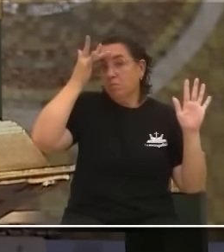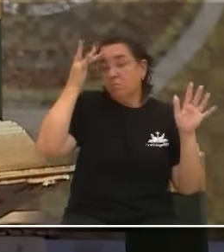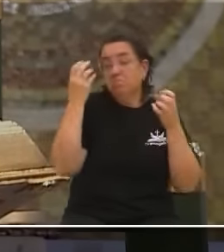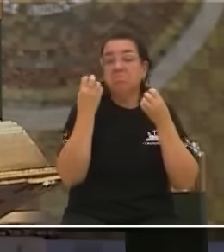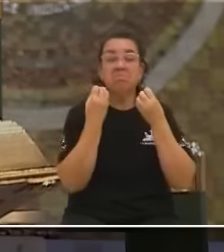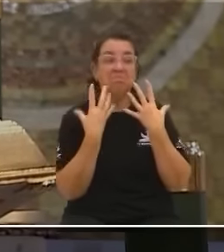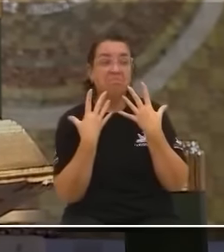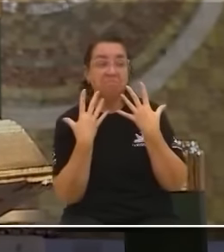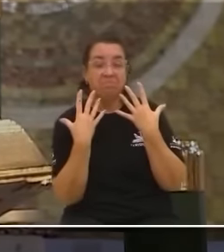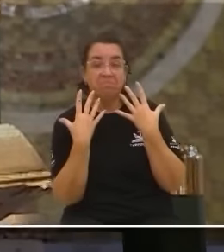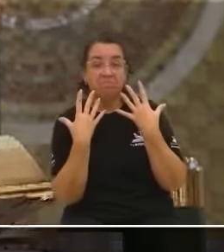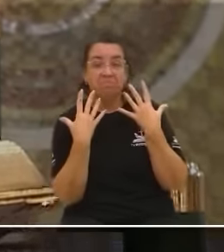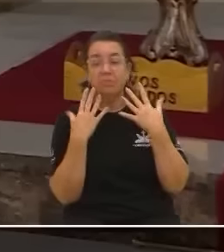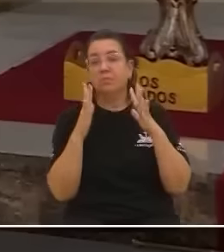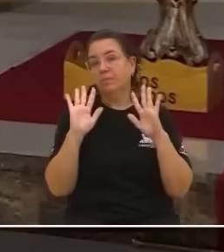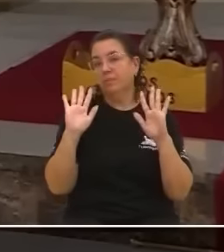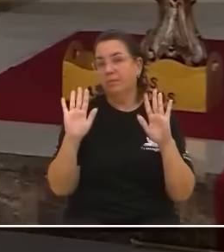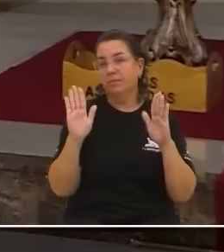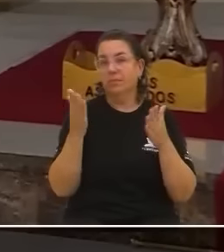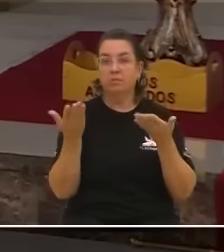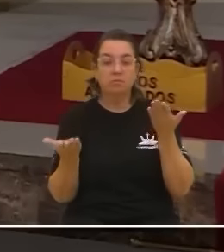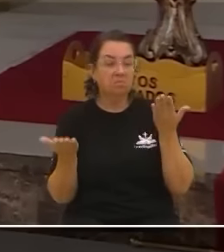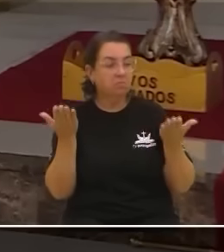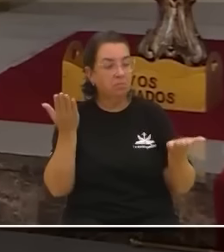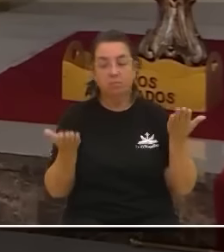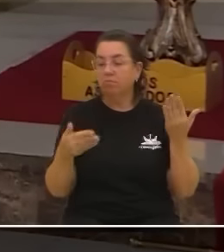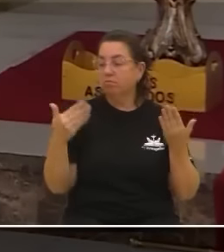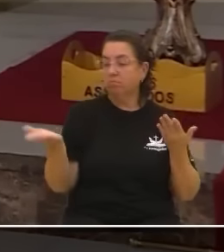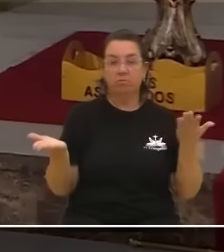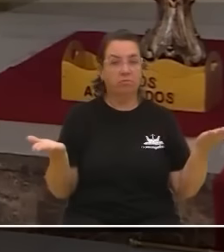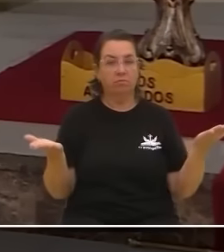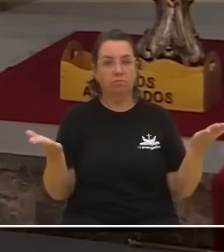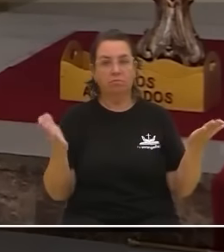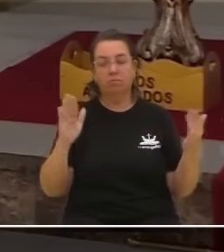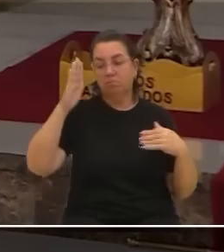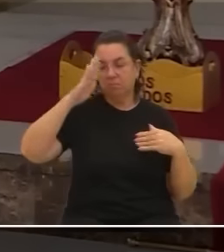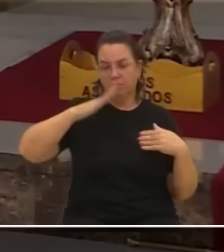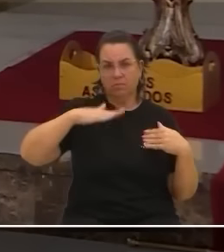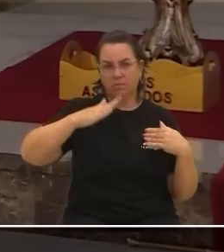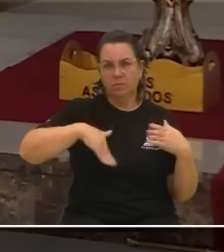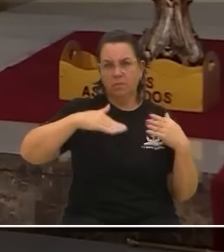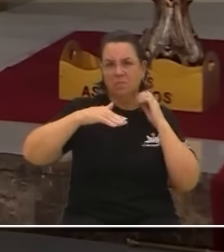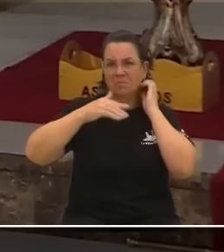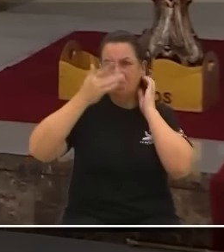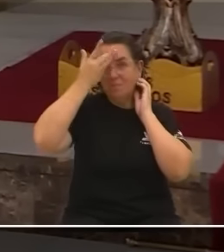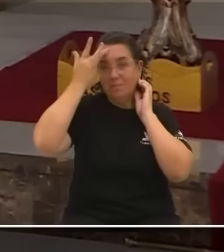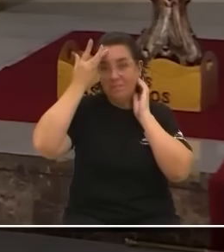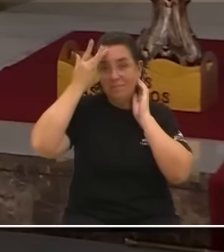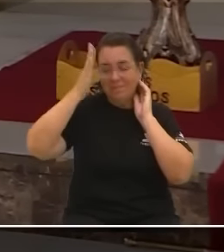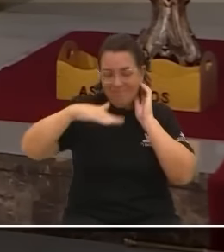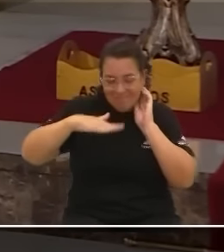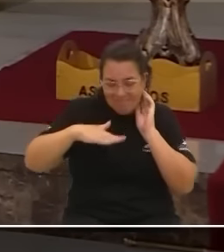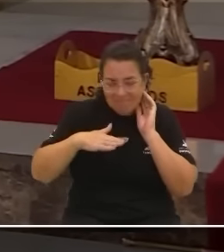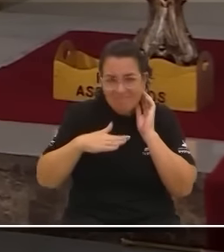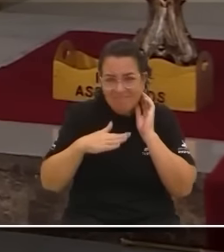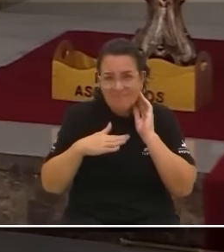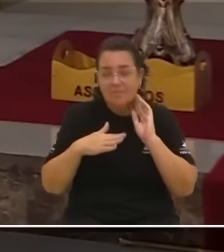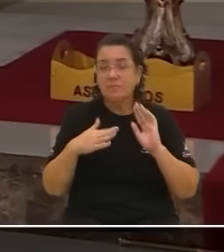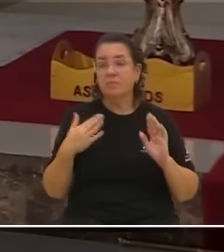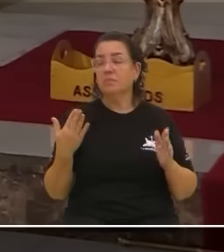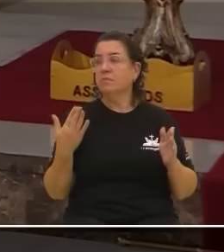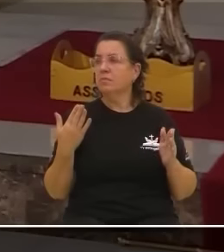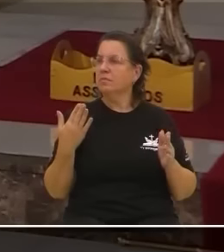bons. Veja que interessante, um pequeno querendo ver Jesus. Não